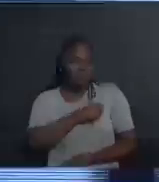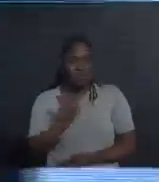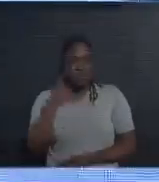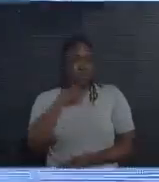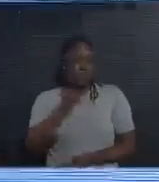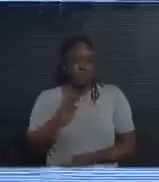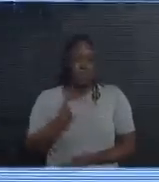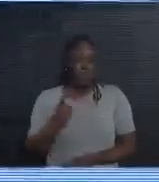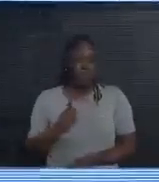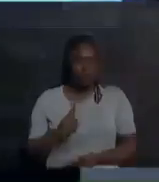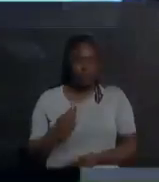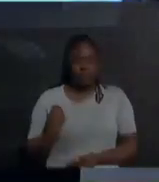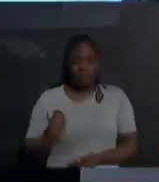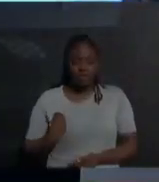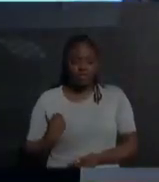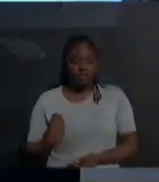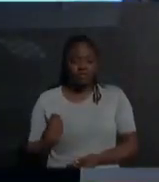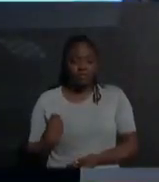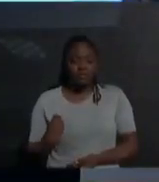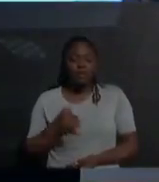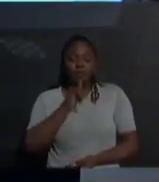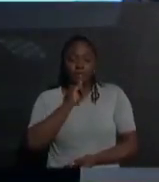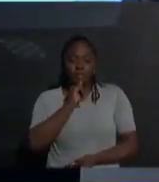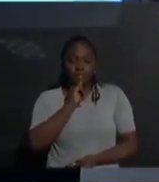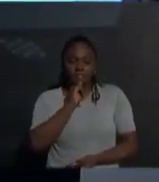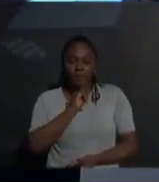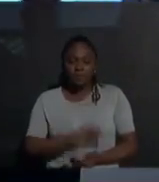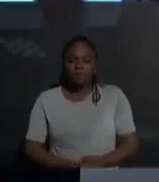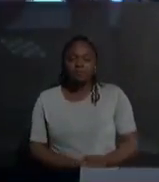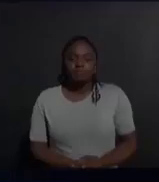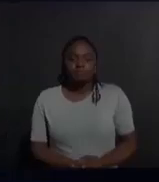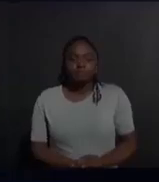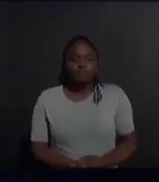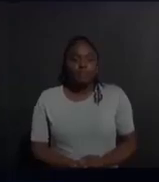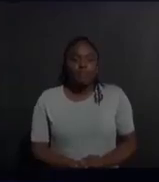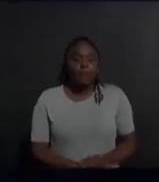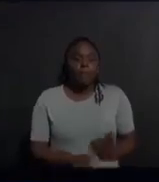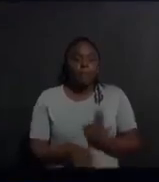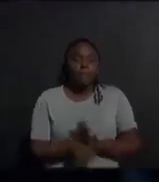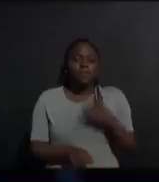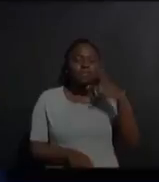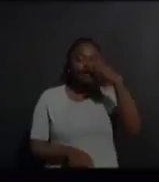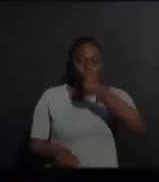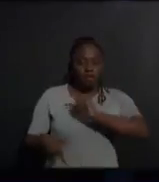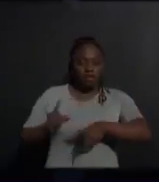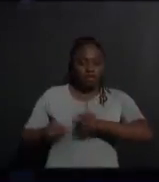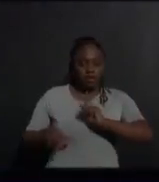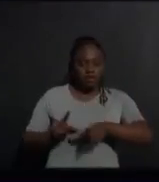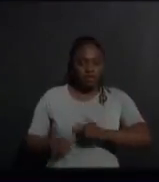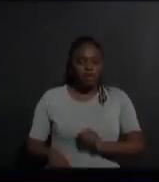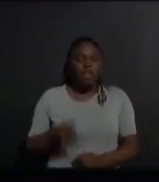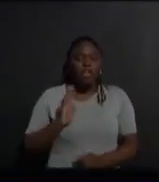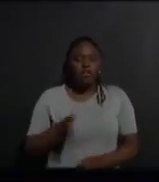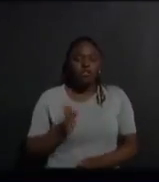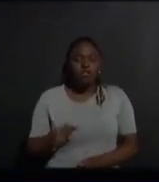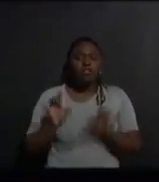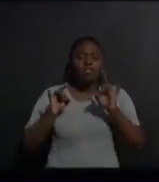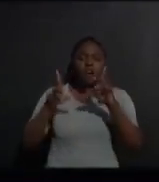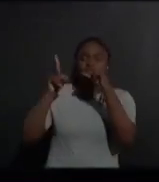viveu. Por exemplo, uma das coisas mais lindas de ir a Israel é que eu já passei da fase de tirar